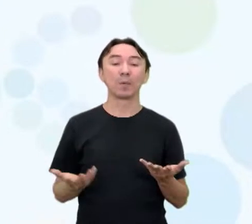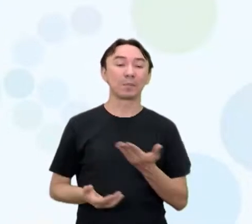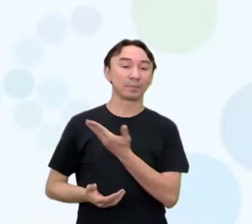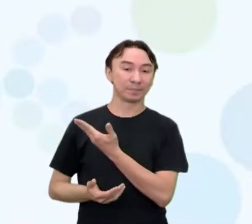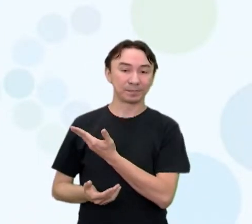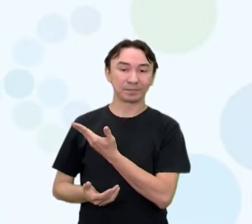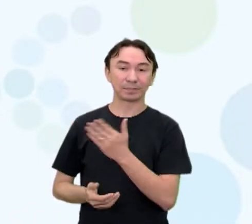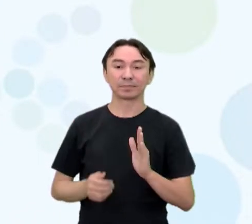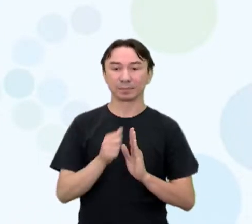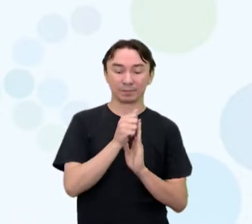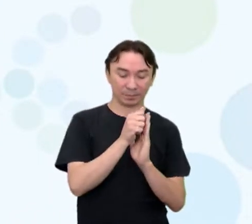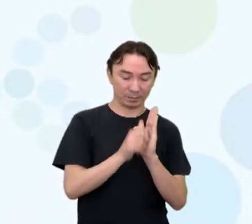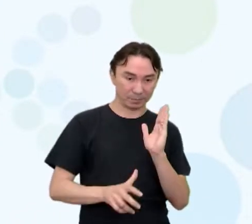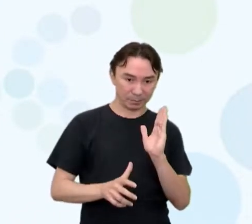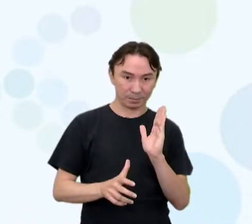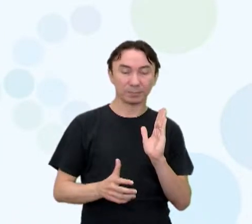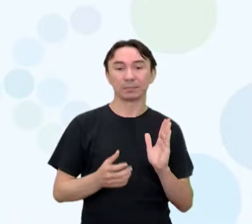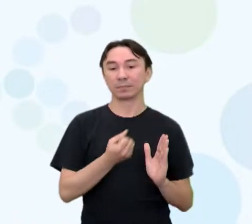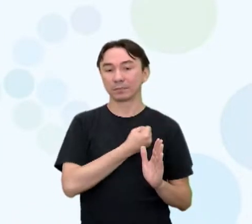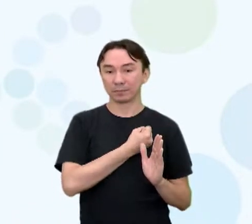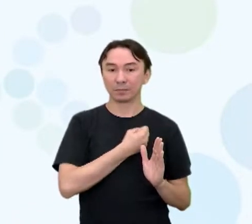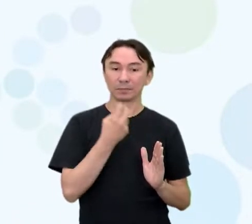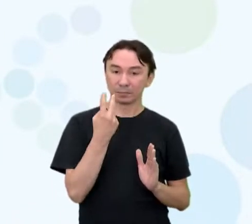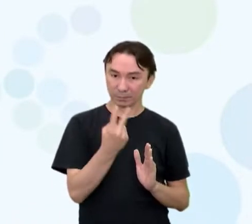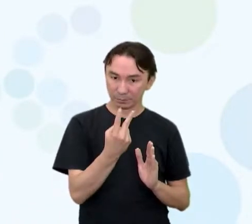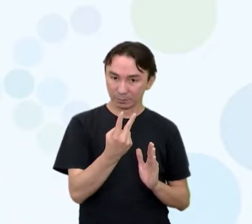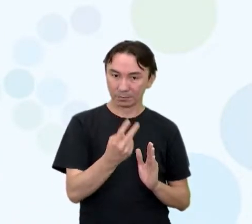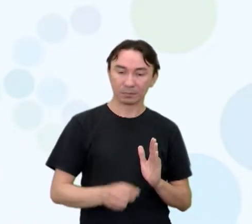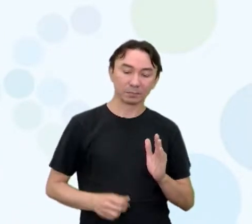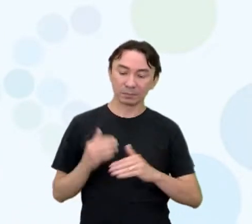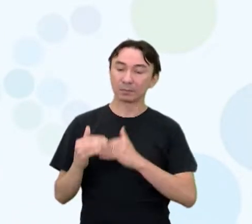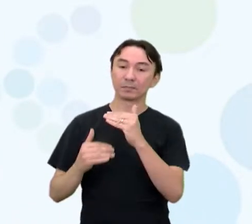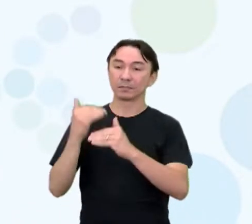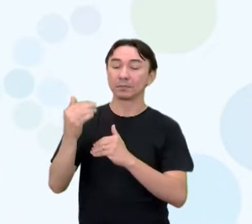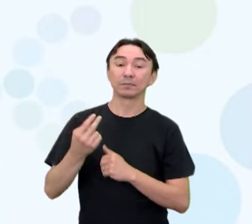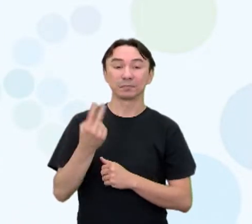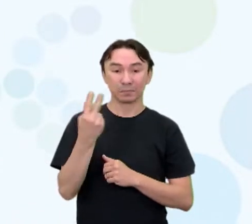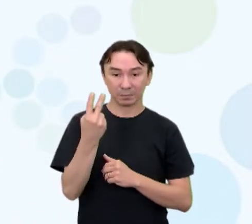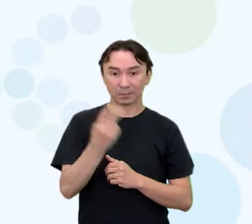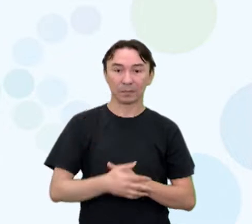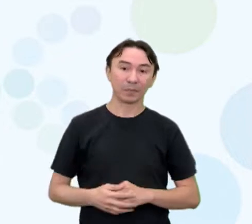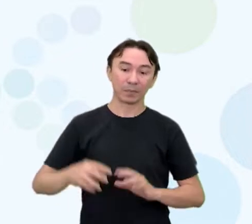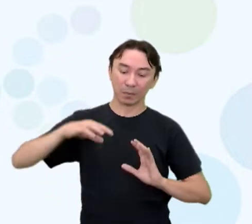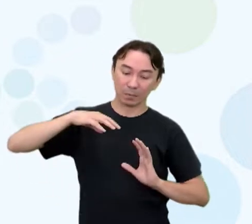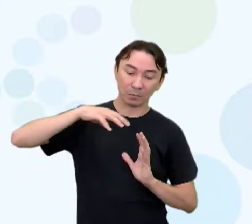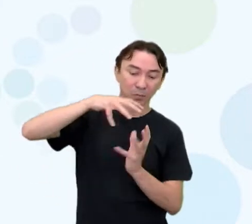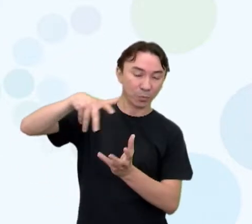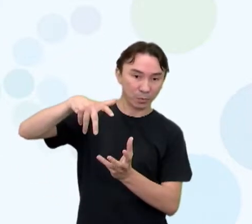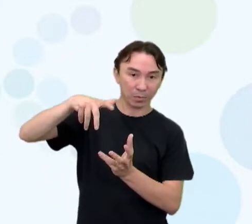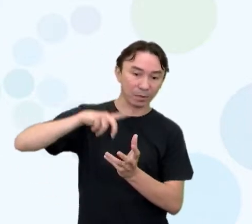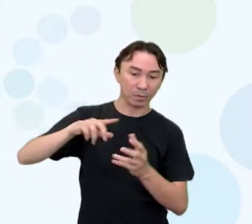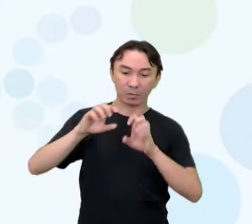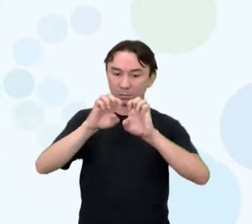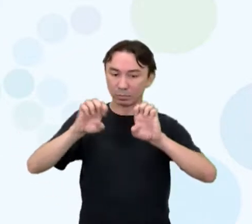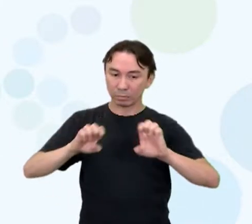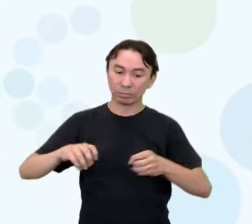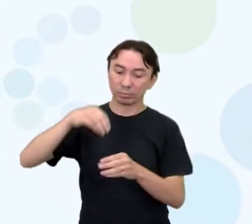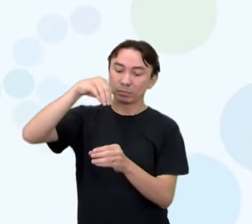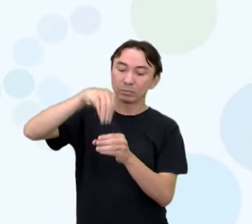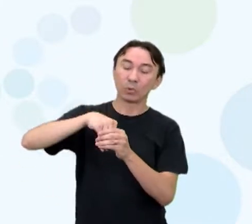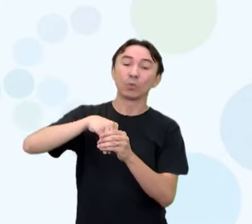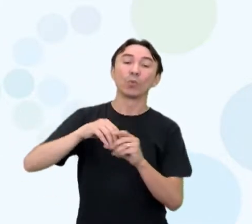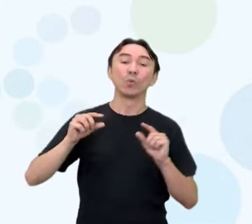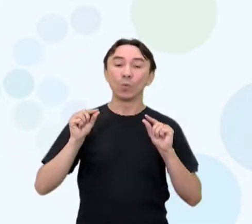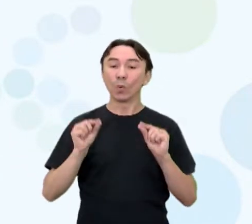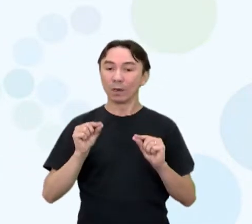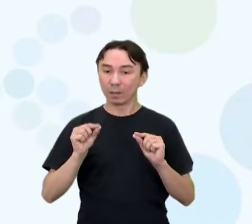por gentileza. A estrutura interna do planeta, atividade 2, desenvolvimento 2. Eu sou o